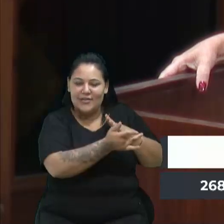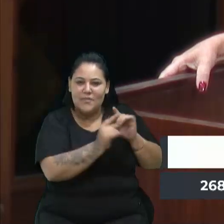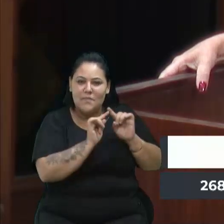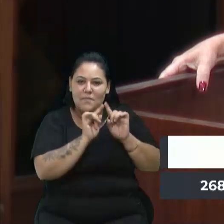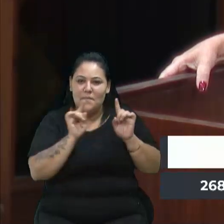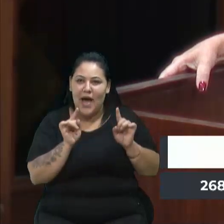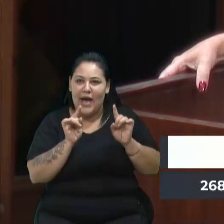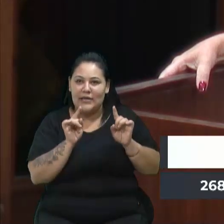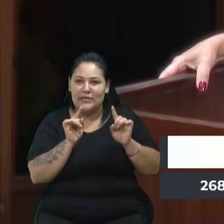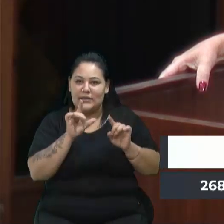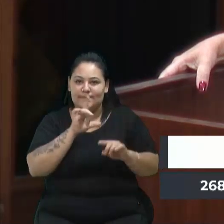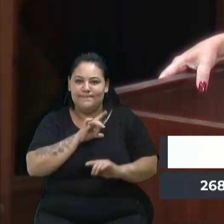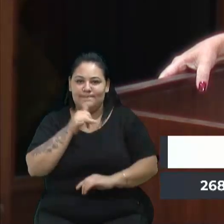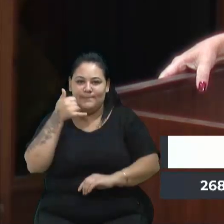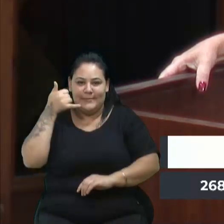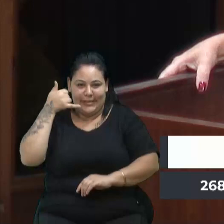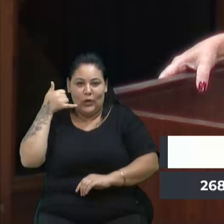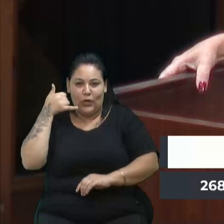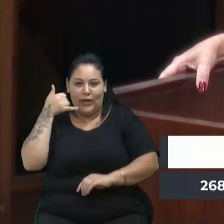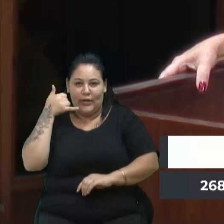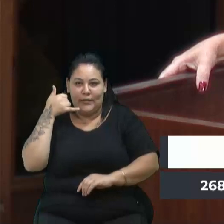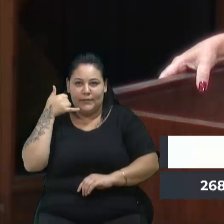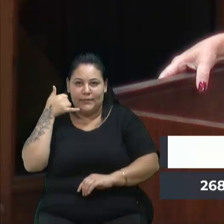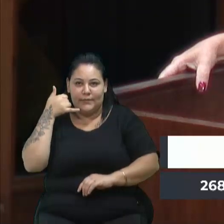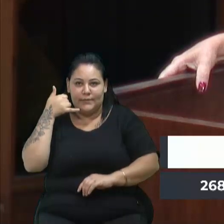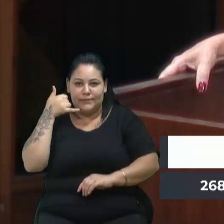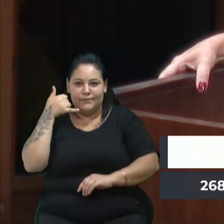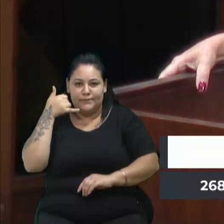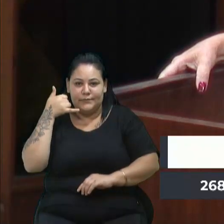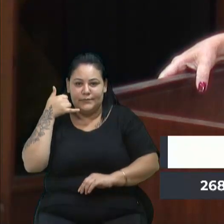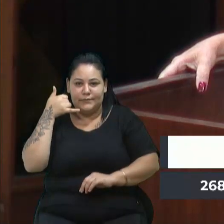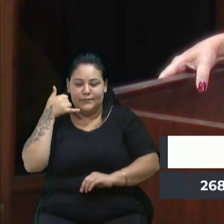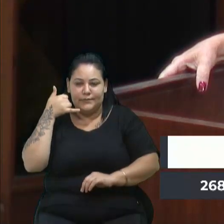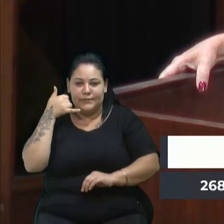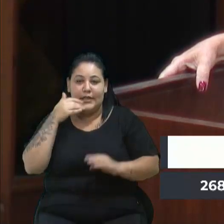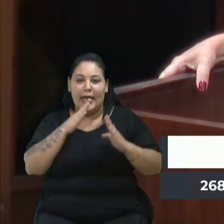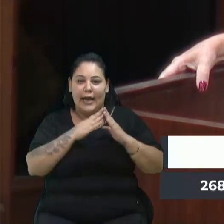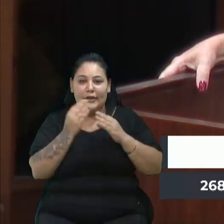está nos celulares e nas redes de muitas pessoas,